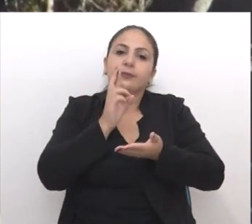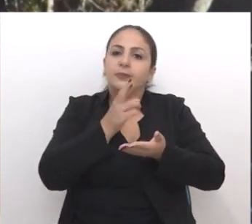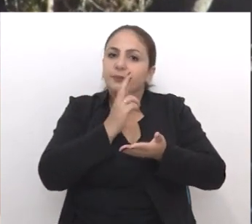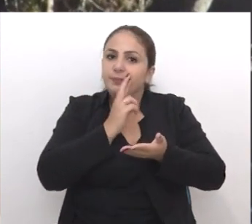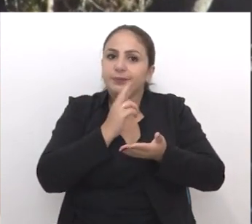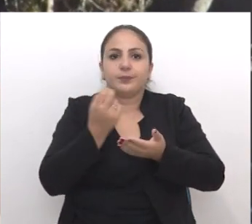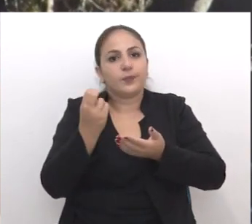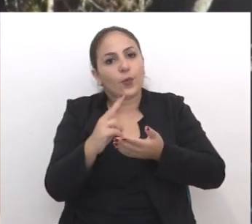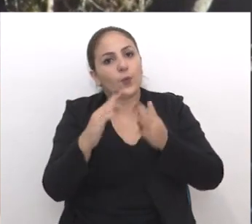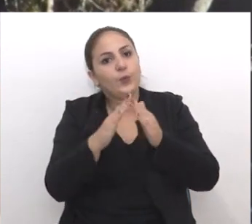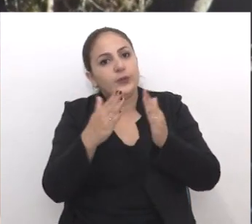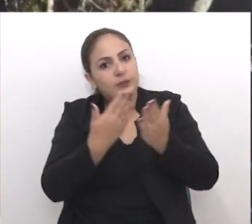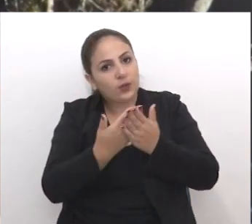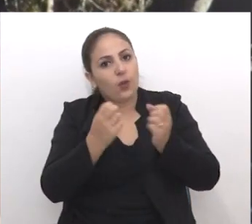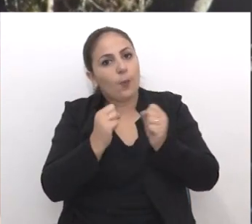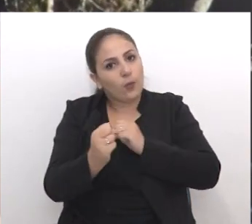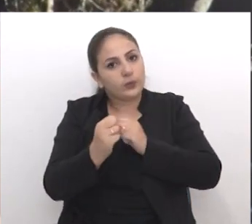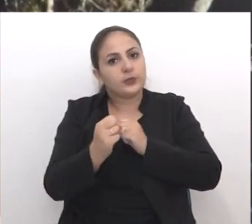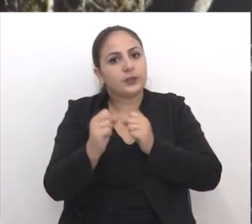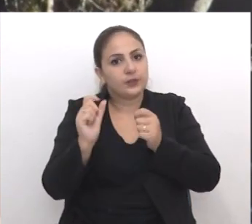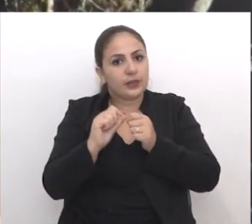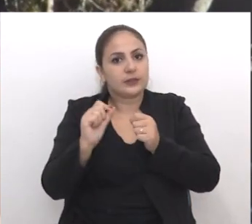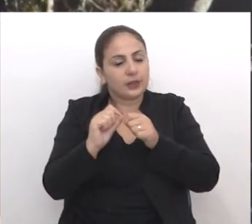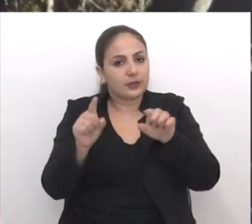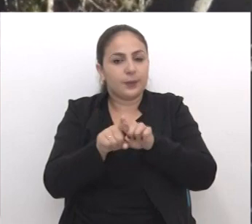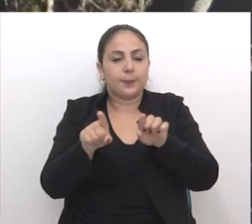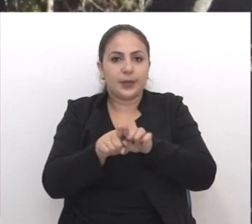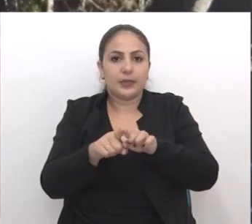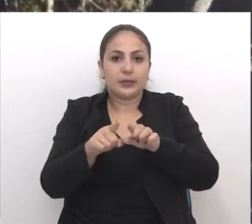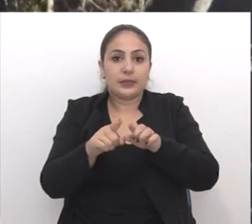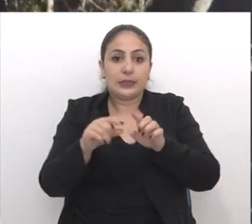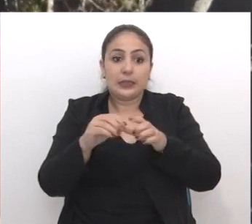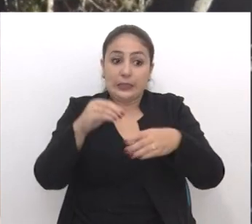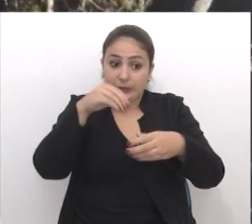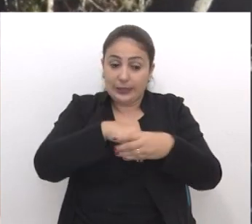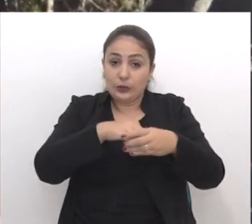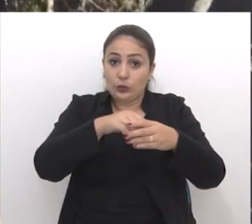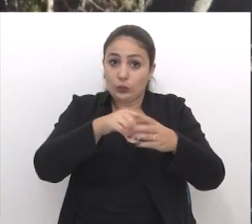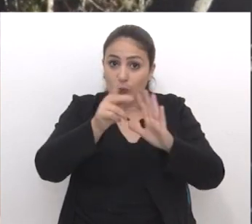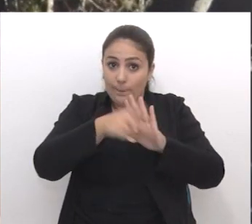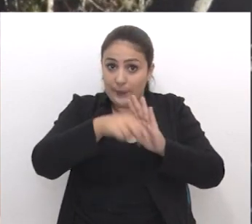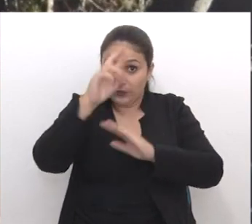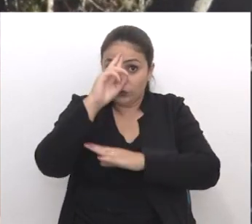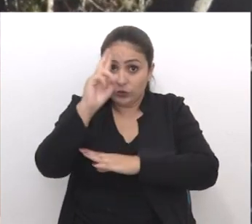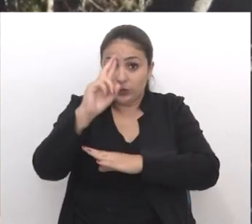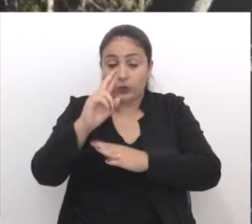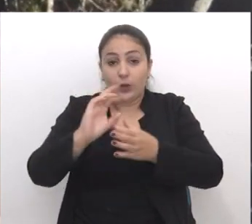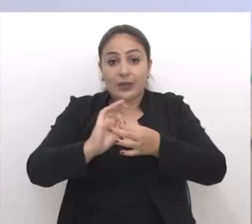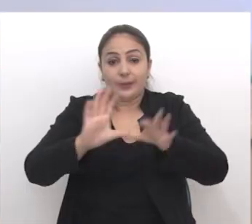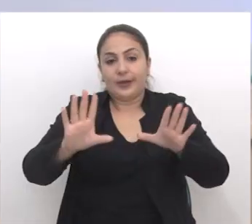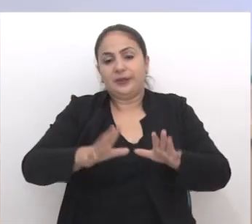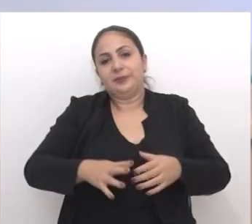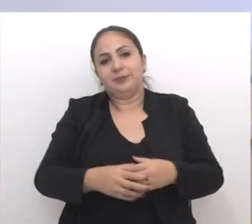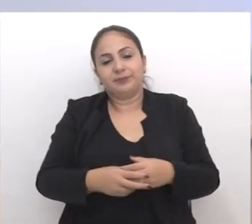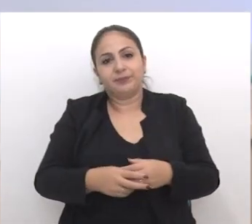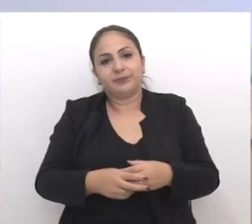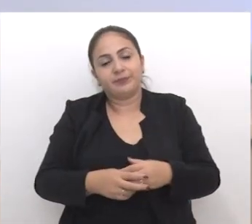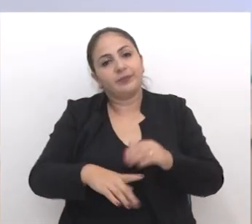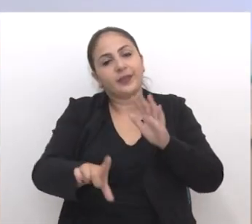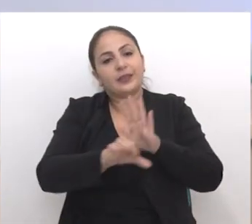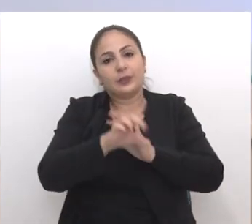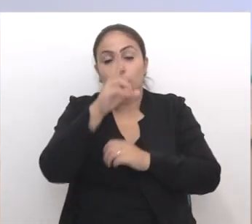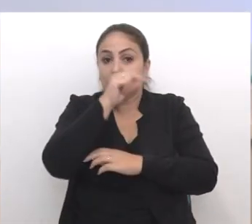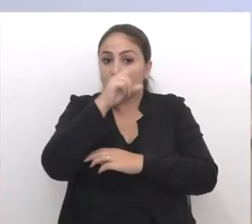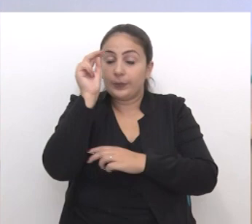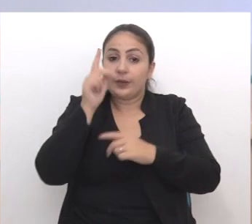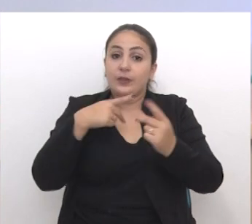mesmo de escolas, que seja permitido, então, dentro do plano diretor, esse investimento. A lei